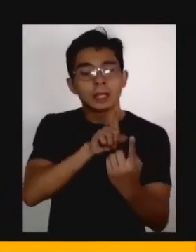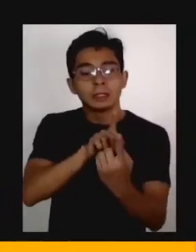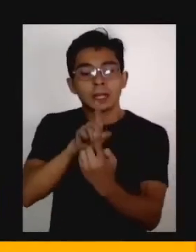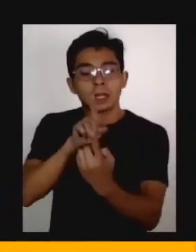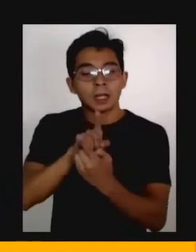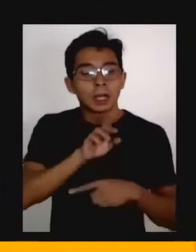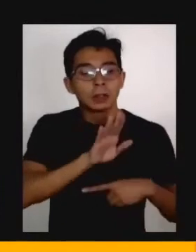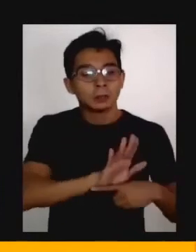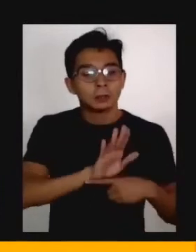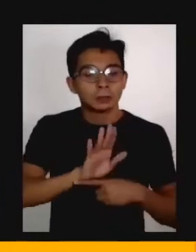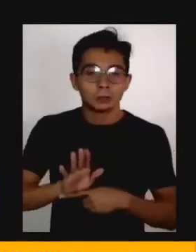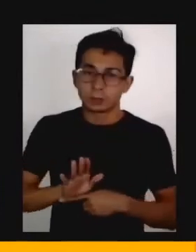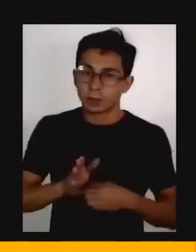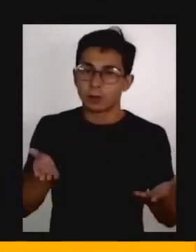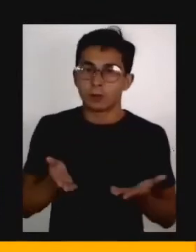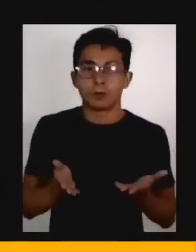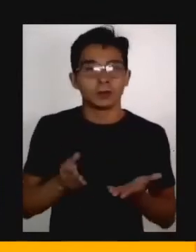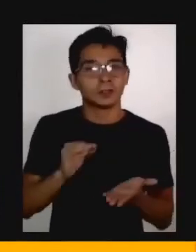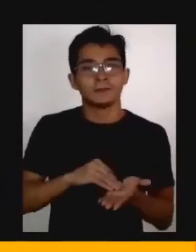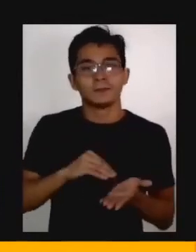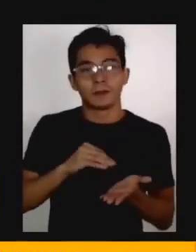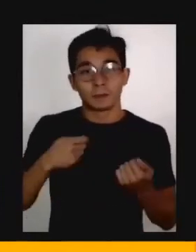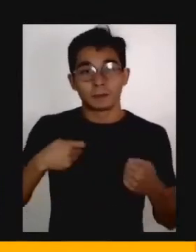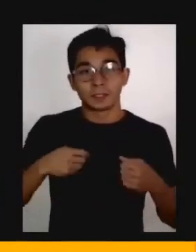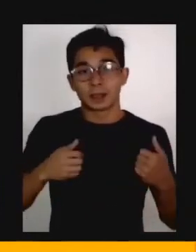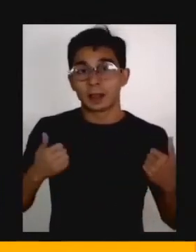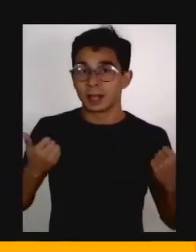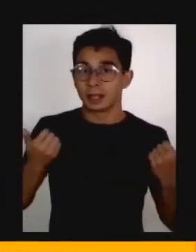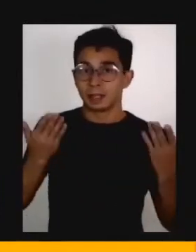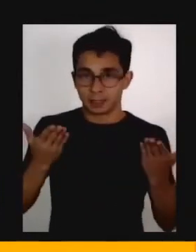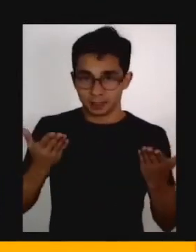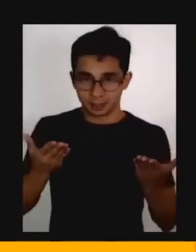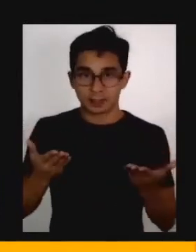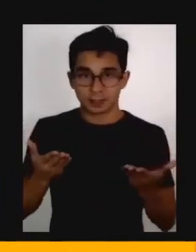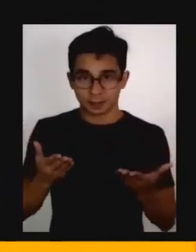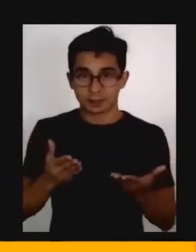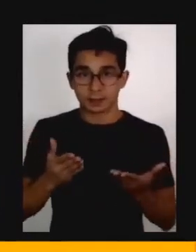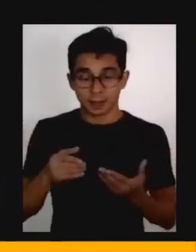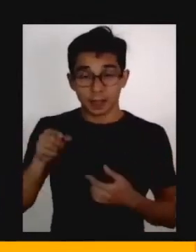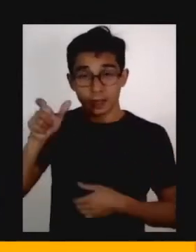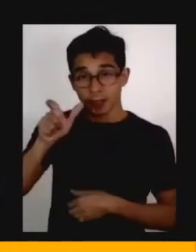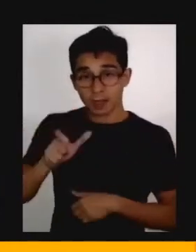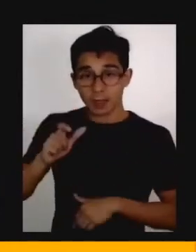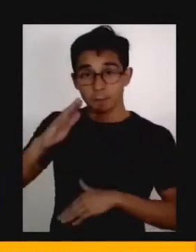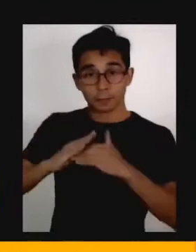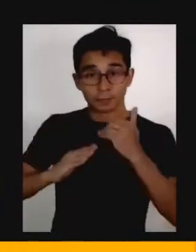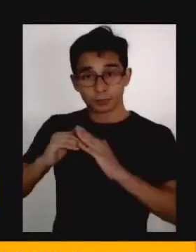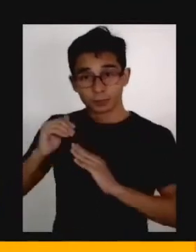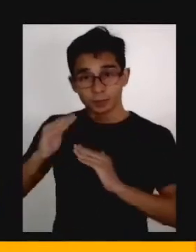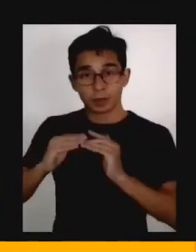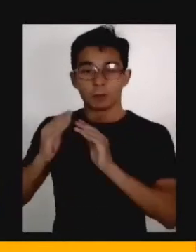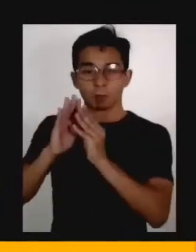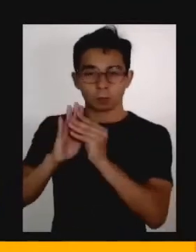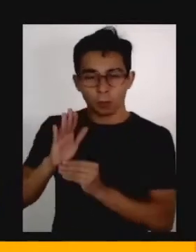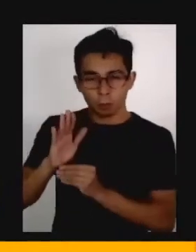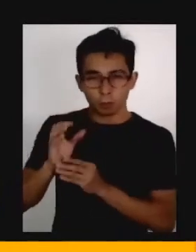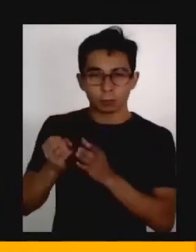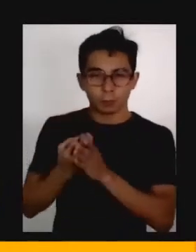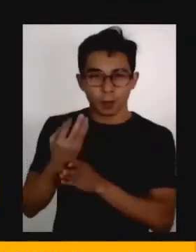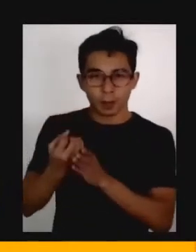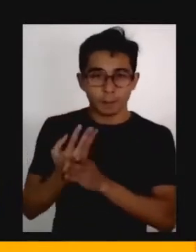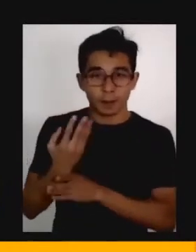press release fica somente com o press release fica muito difícil para o criador de conteúdo gerar